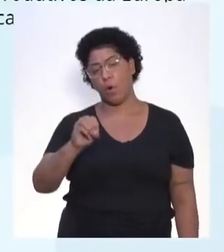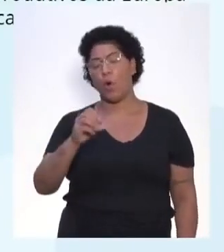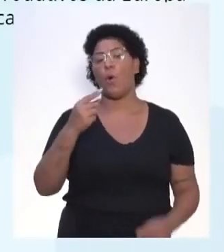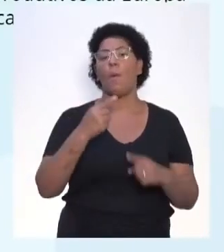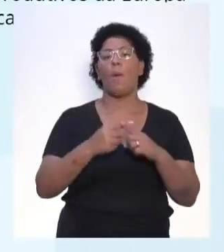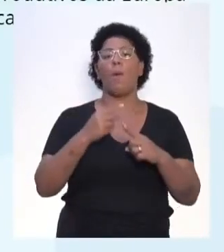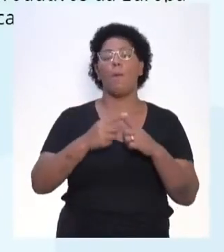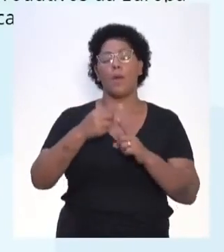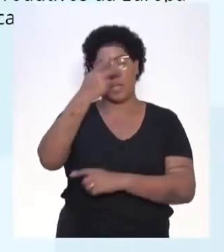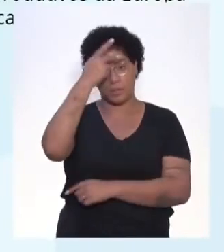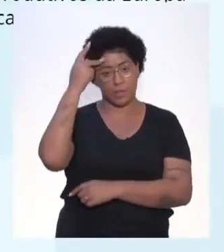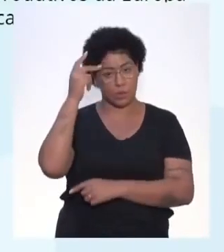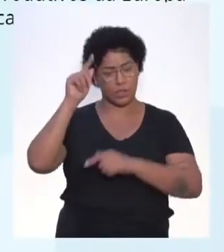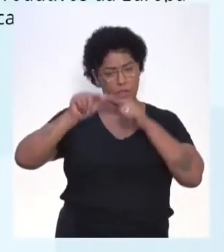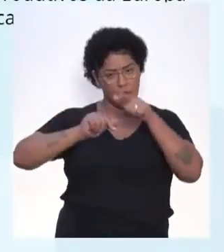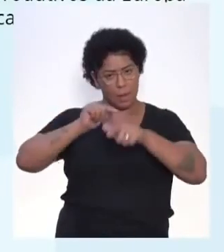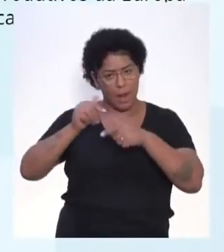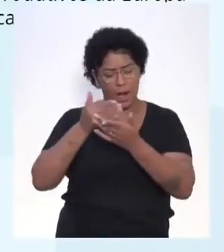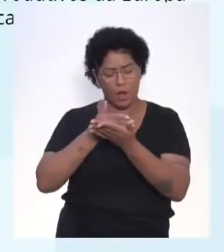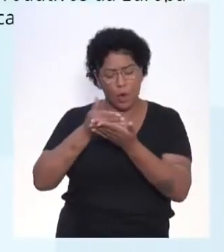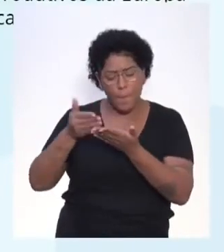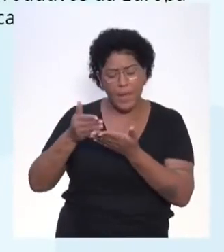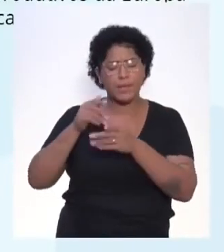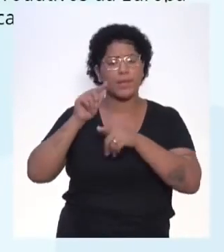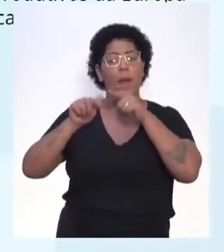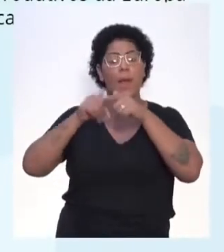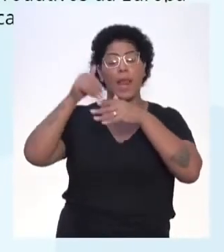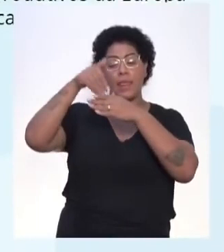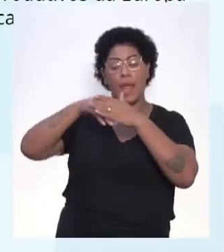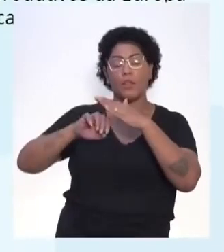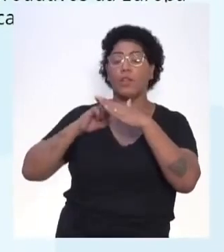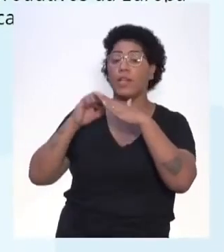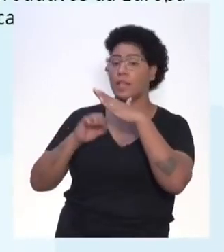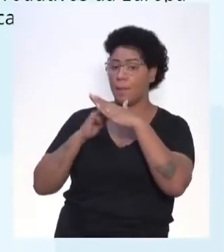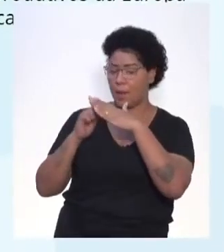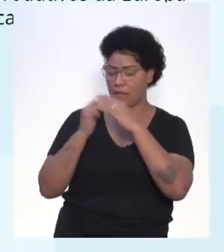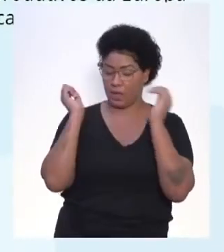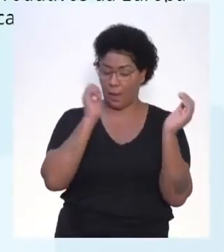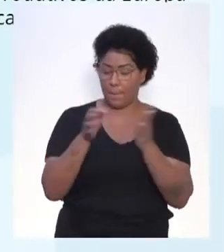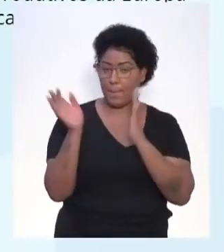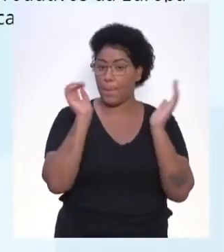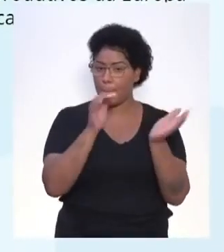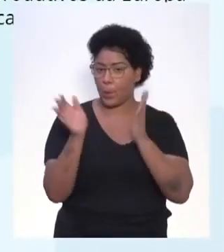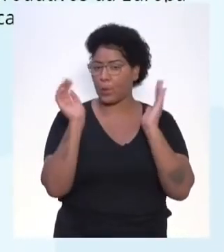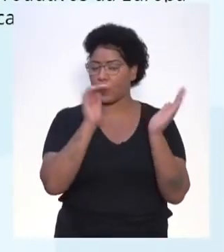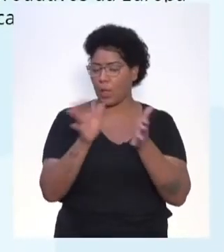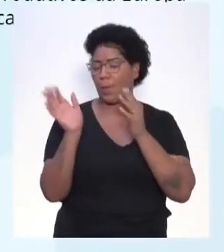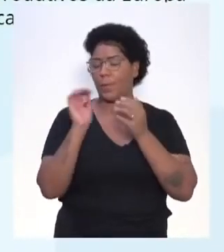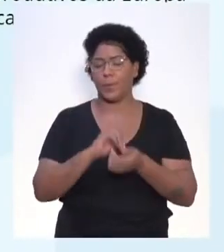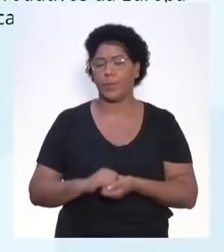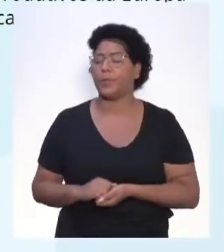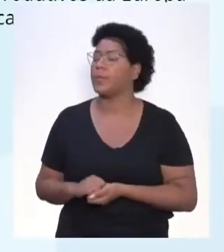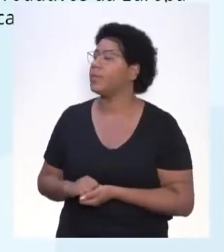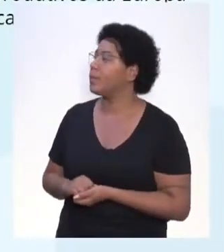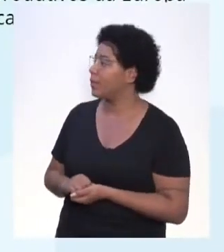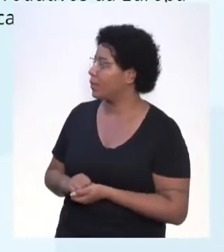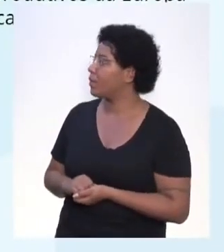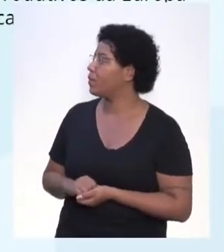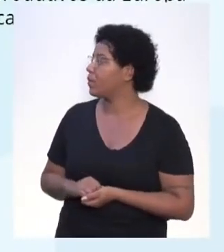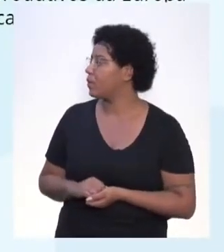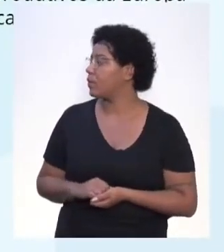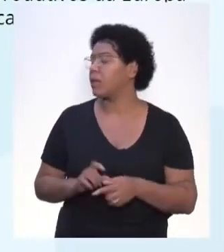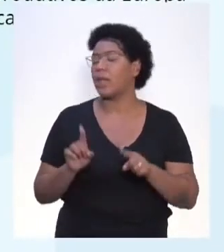mera peça da engrenagem, ou seja, é uma evolução, vamos dizer assim, naquele processo